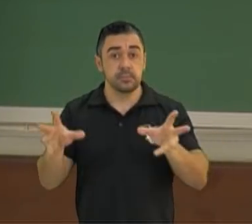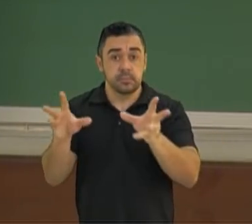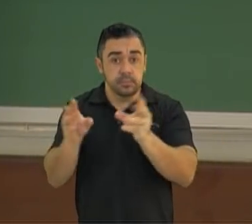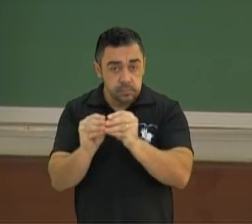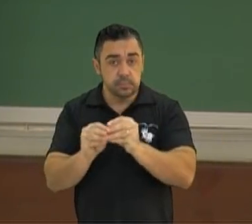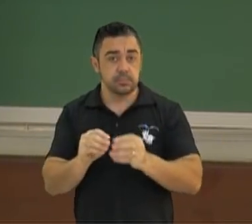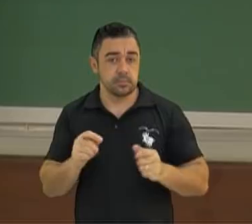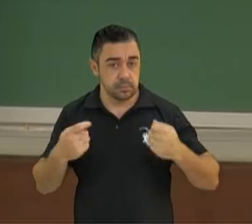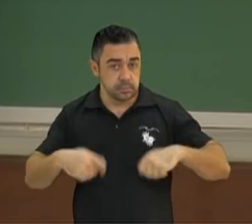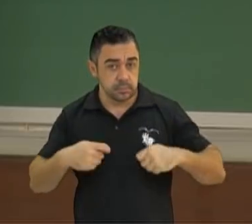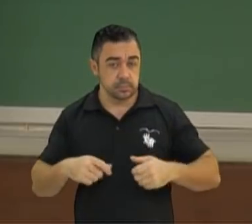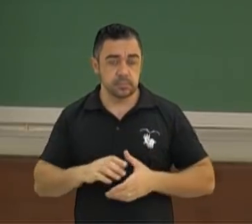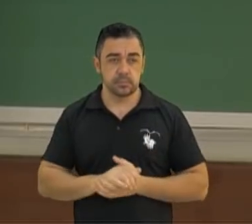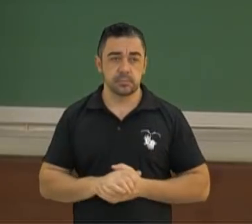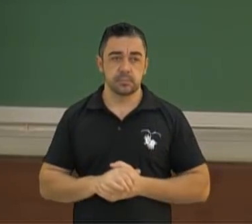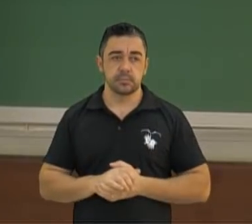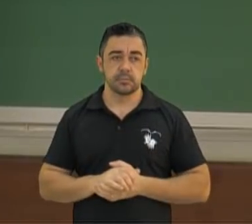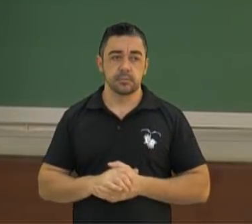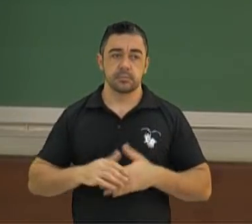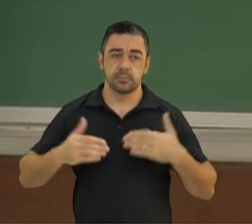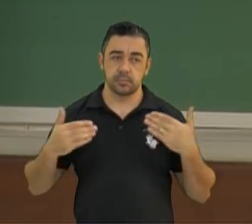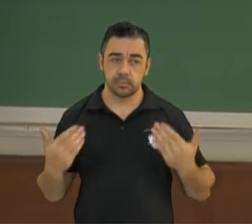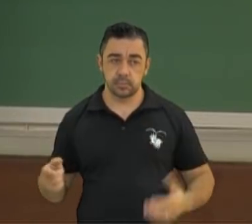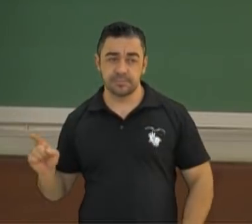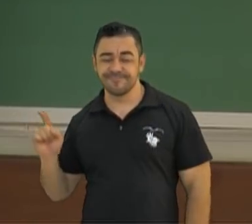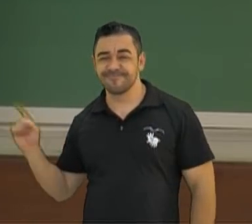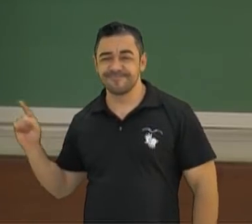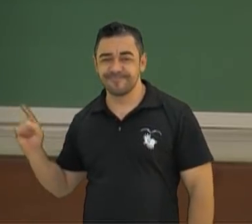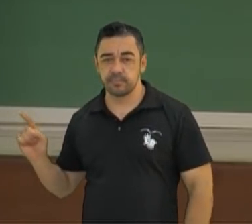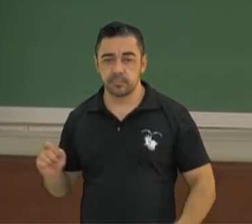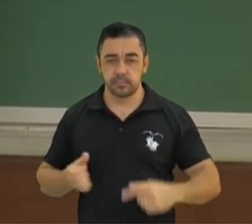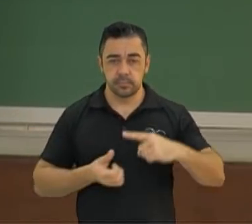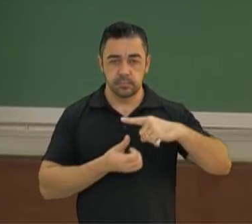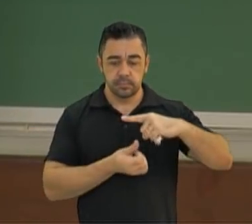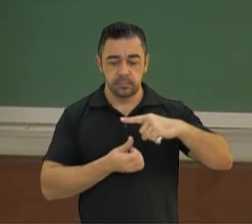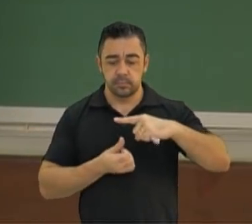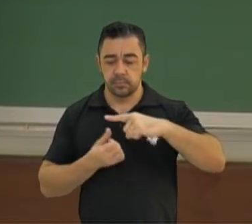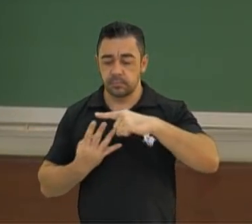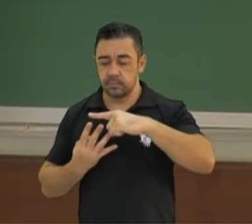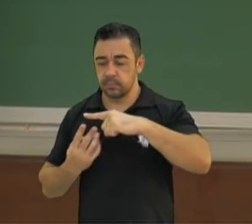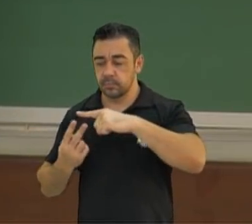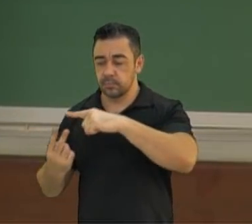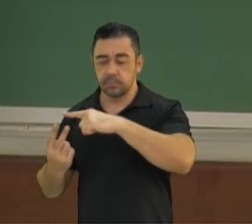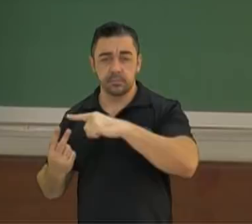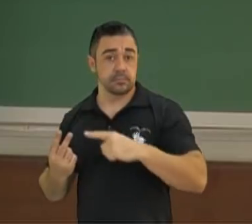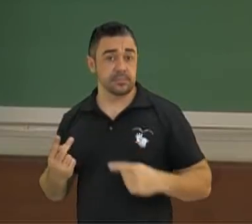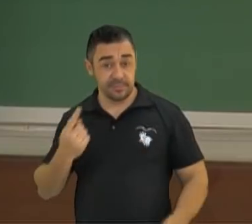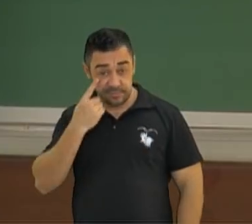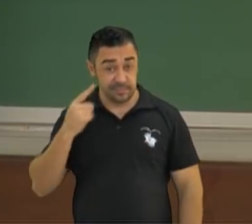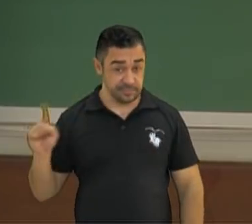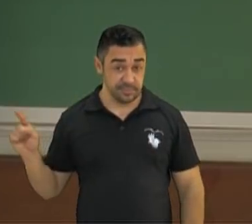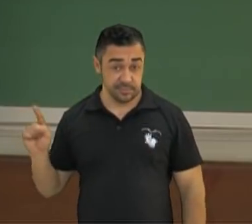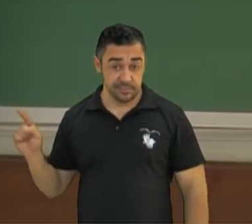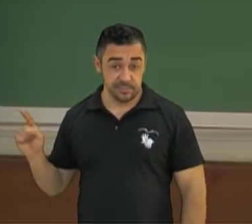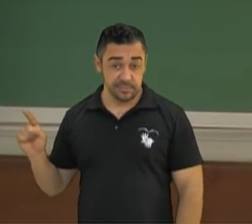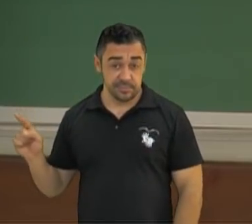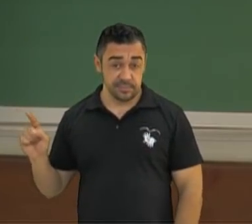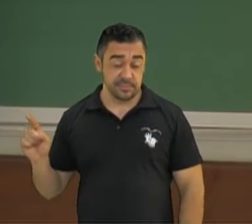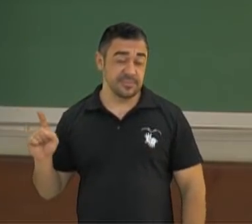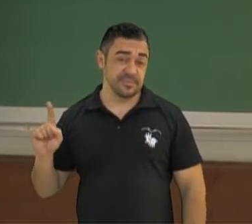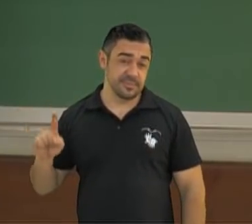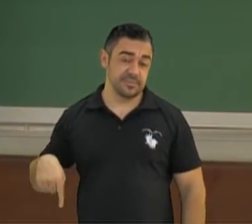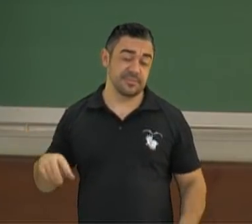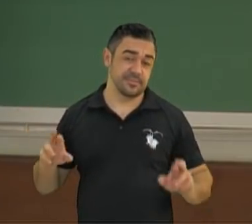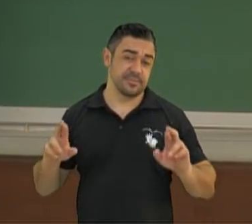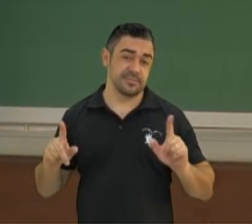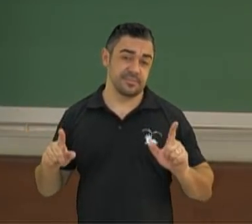simplificá-la, tá? Bom, e nesse caso? Nesse caso, se vocês observarem, a operação entre